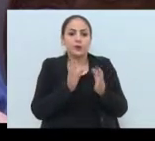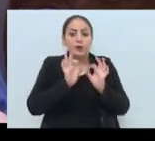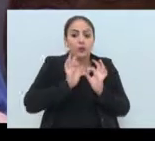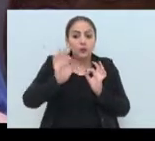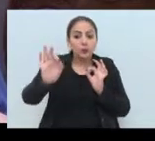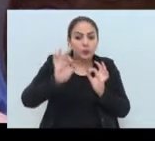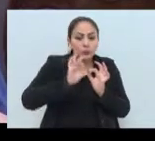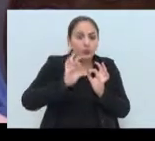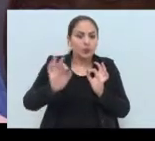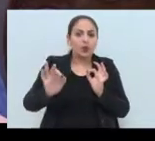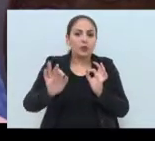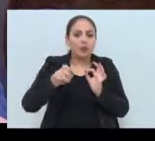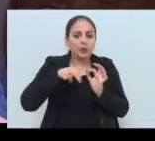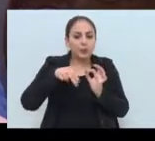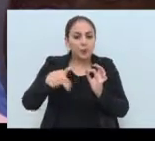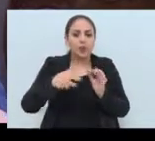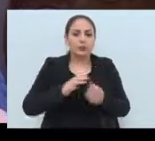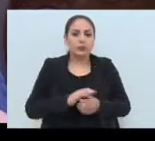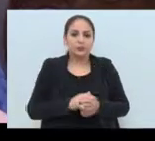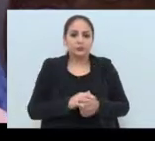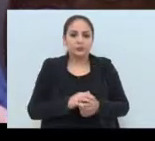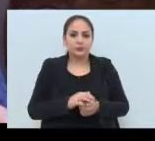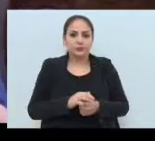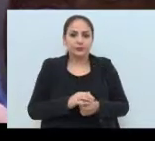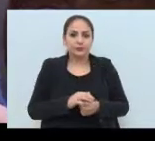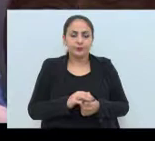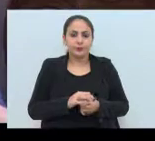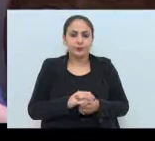distância de caminhada, em termos de